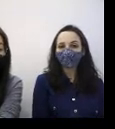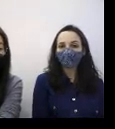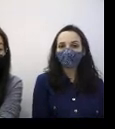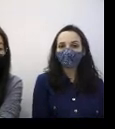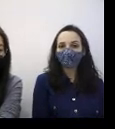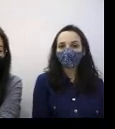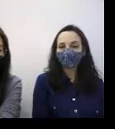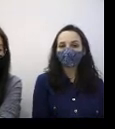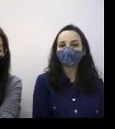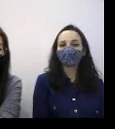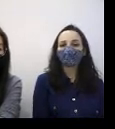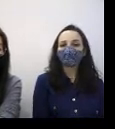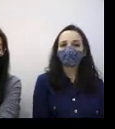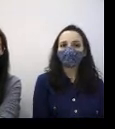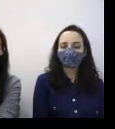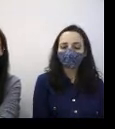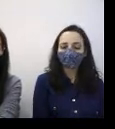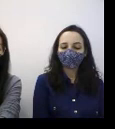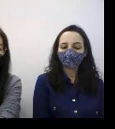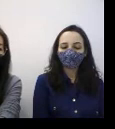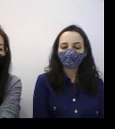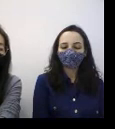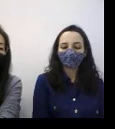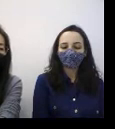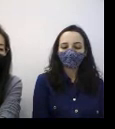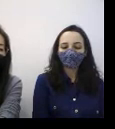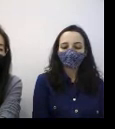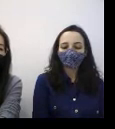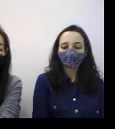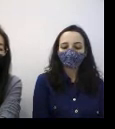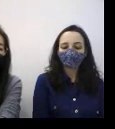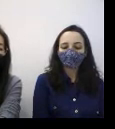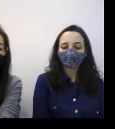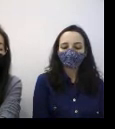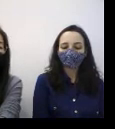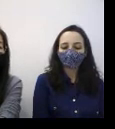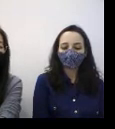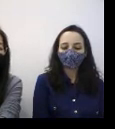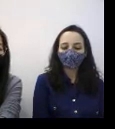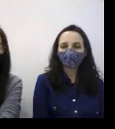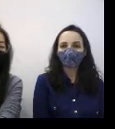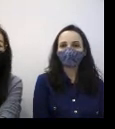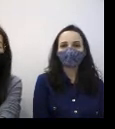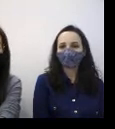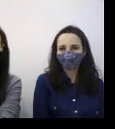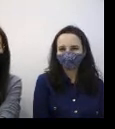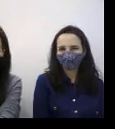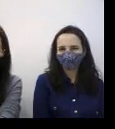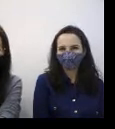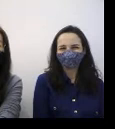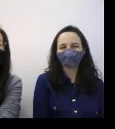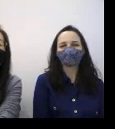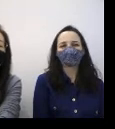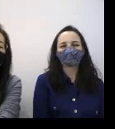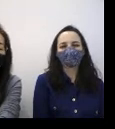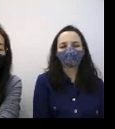muita confusão também, né, como a Vanessa falou. A depressão é geralmente algo mais leve, perdão, a